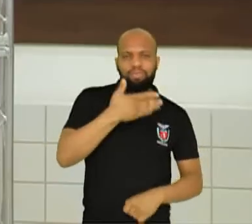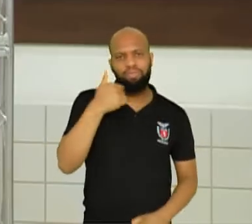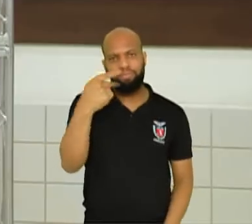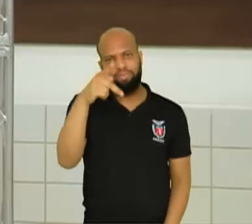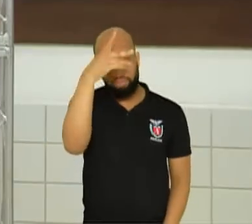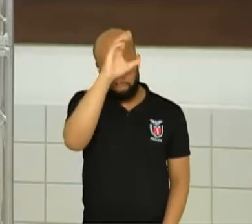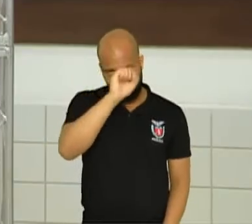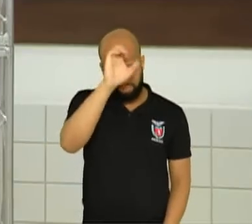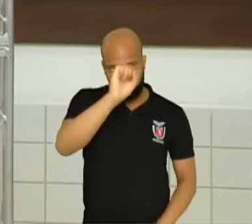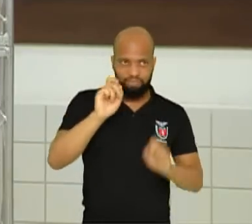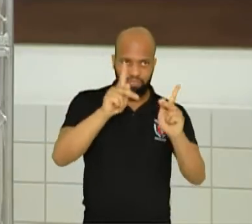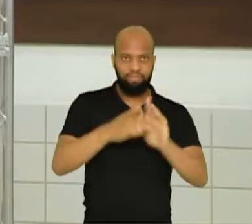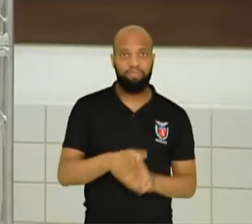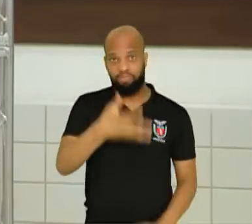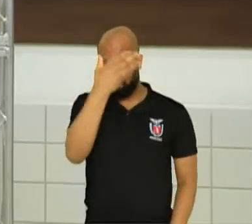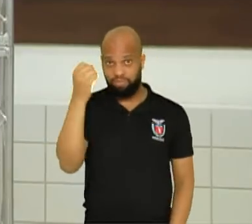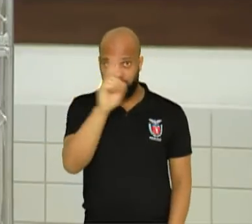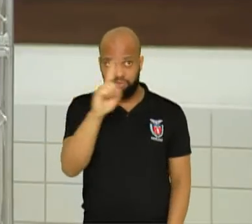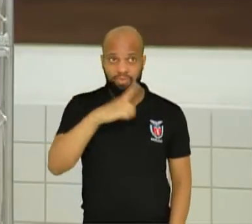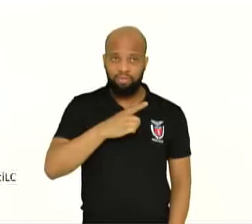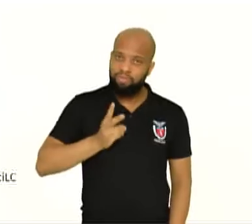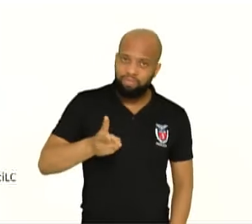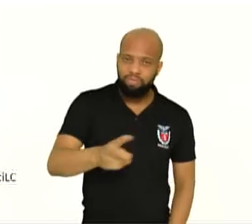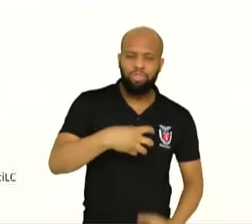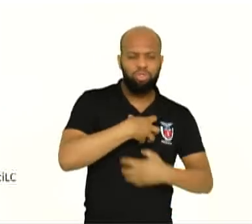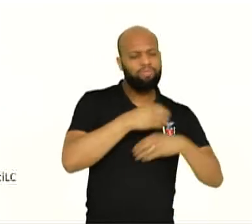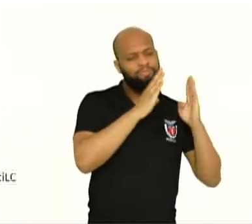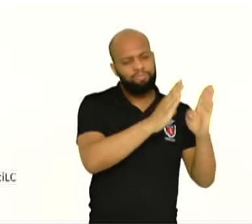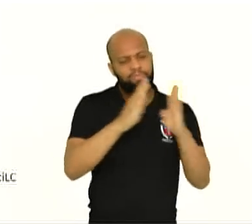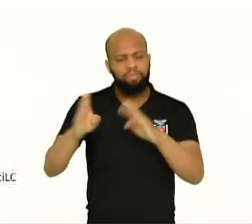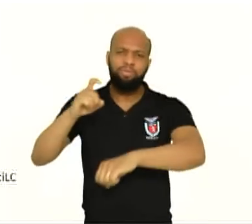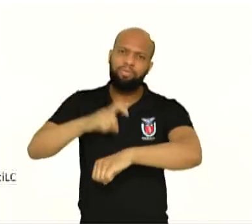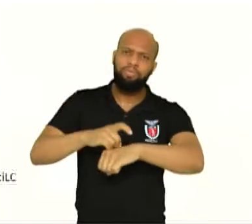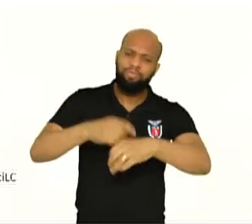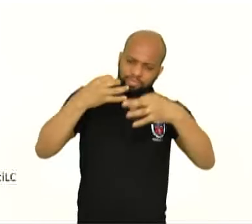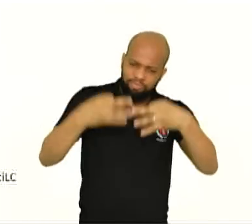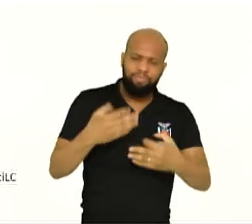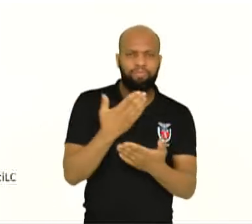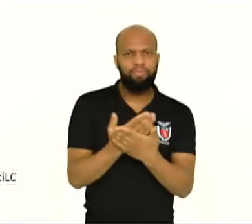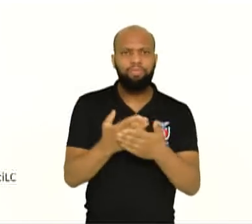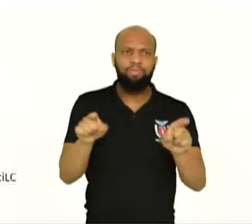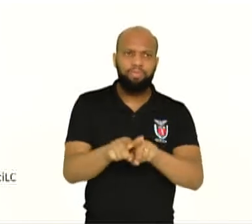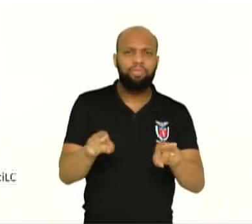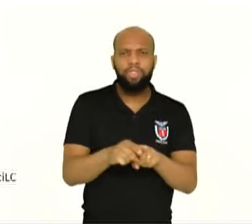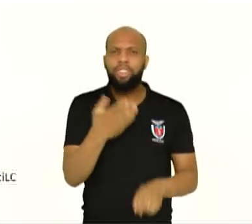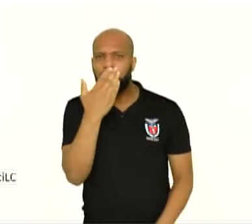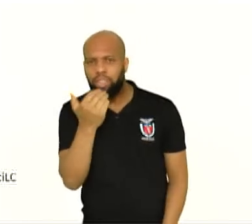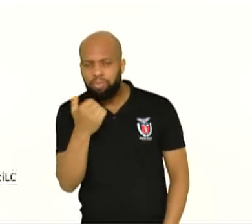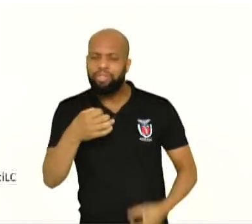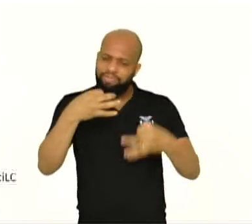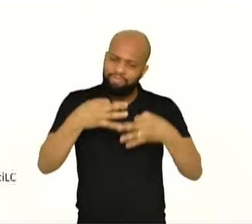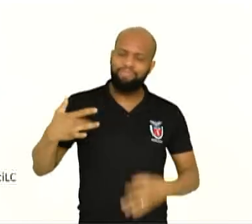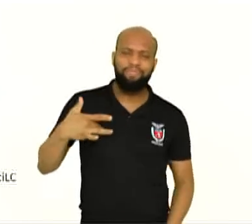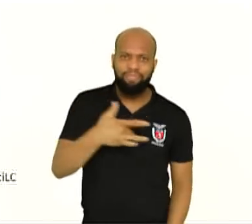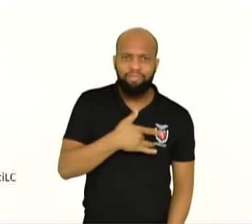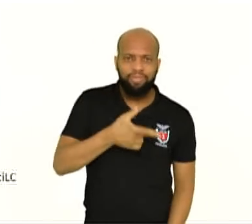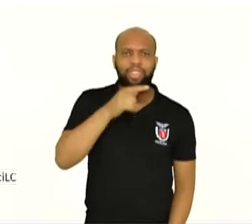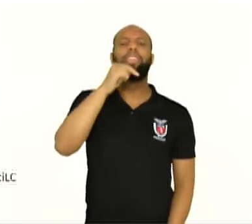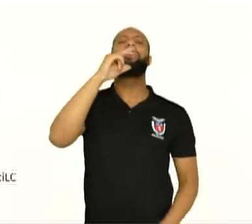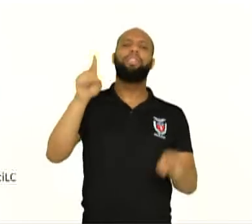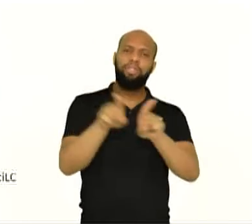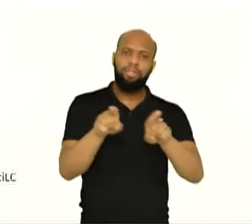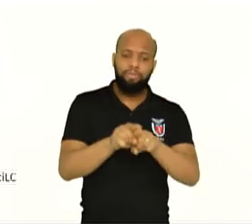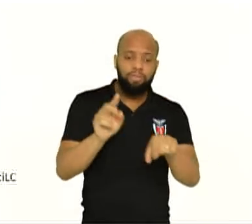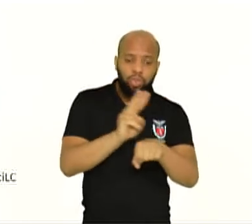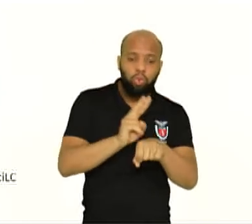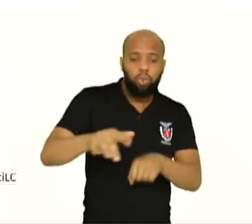seu aprendizado. Não se esqueça de manter uma rotina, de ter um horário específico para estudar, se alimentar bem, se hidratar, cuidar